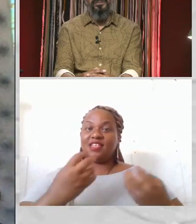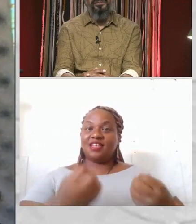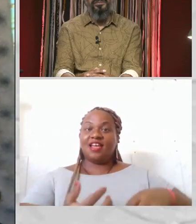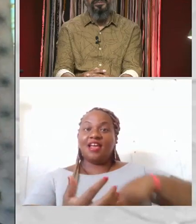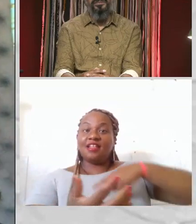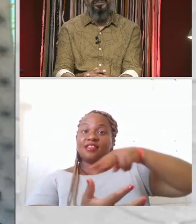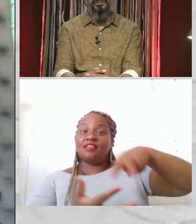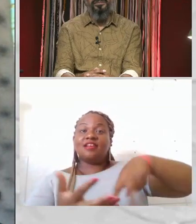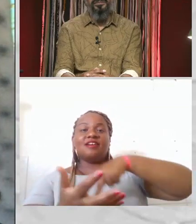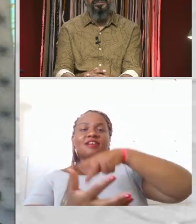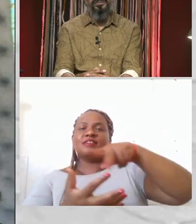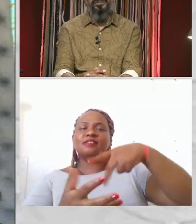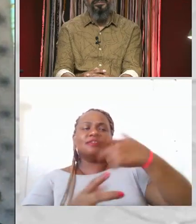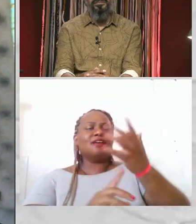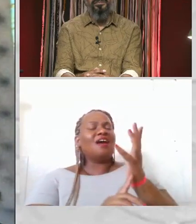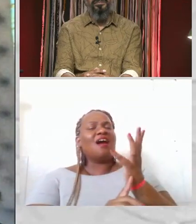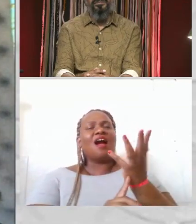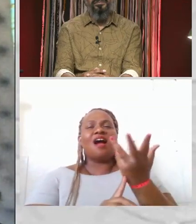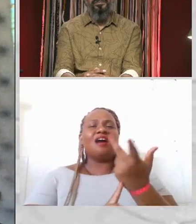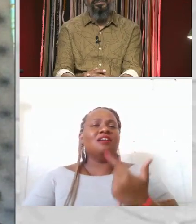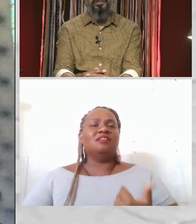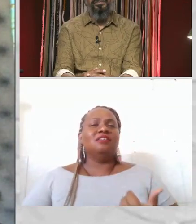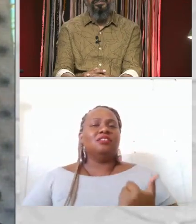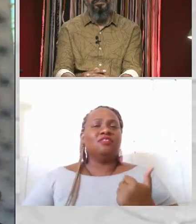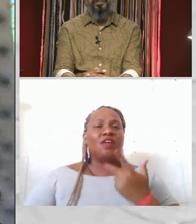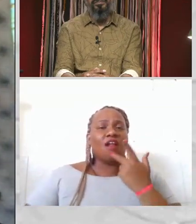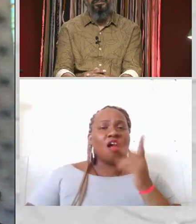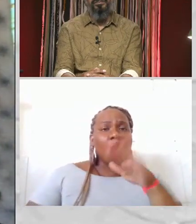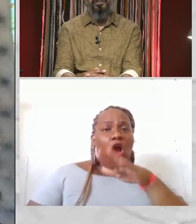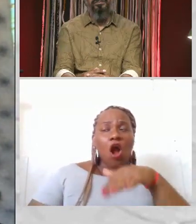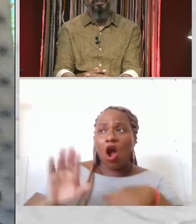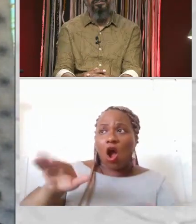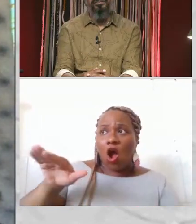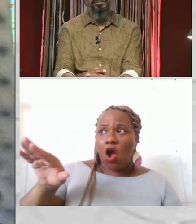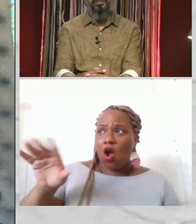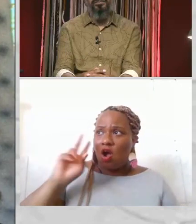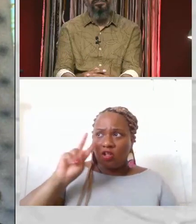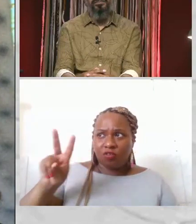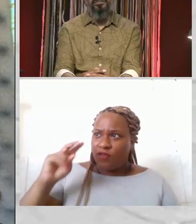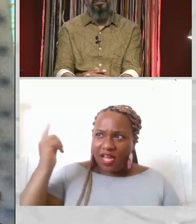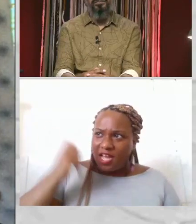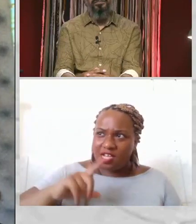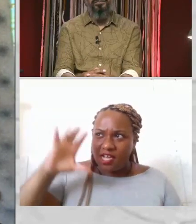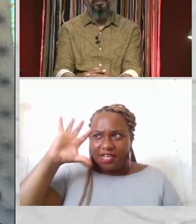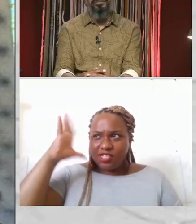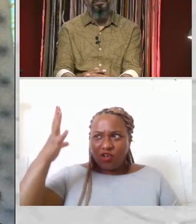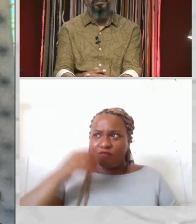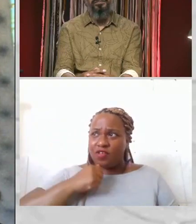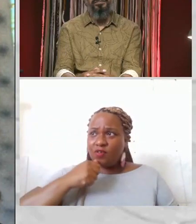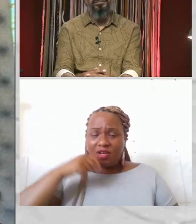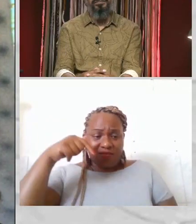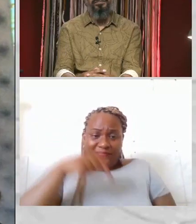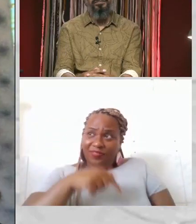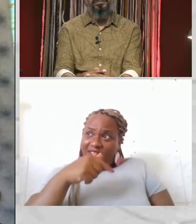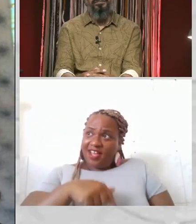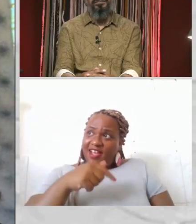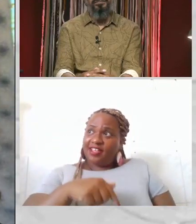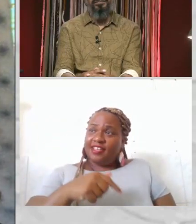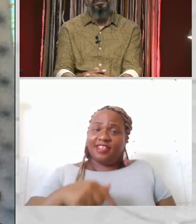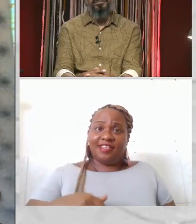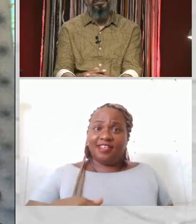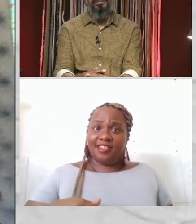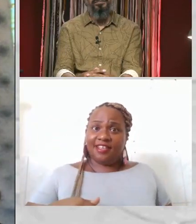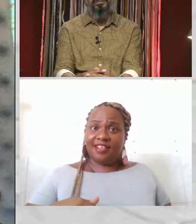com toda a arte, e dizer assim, ó, você não está vendo a saída, não? A saída está aqui.